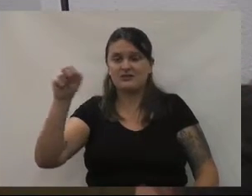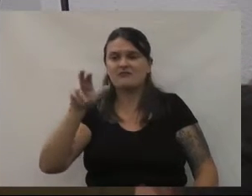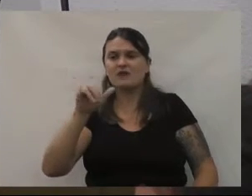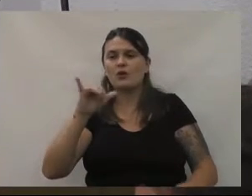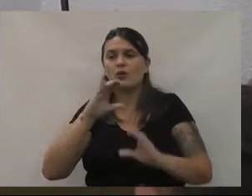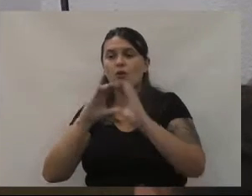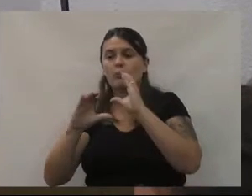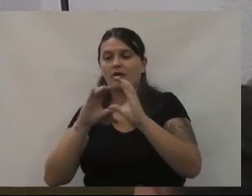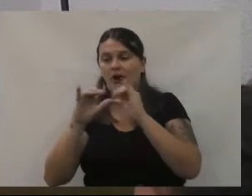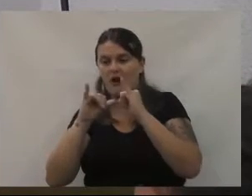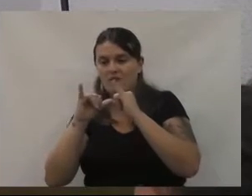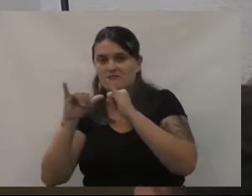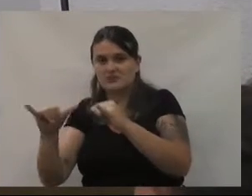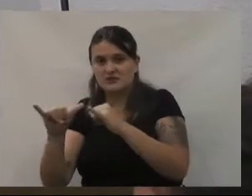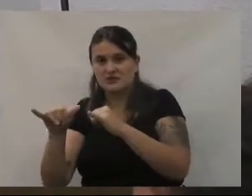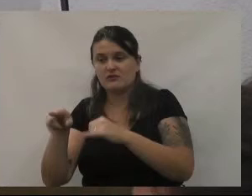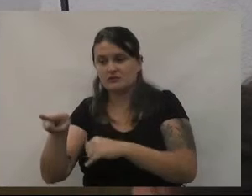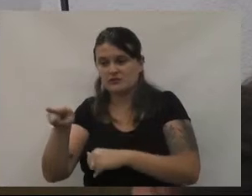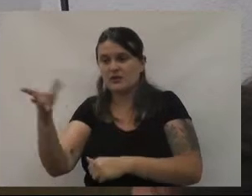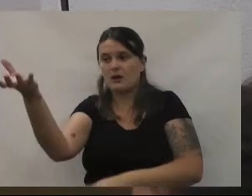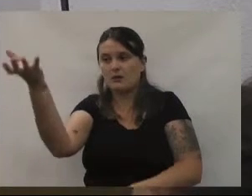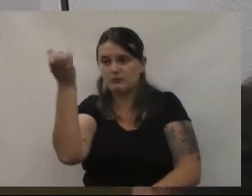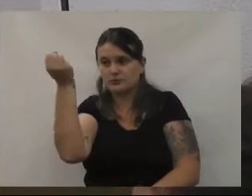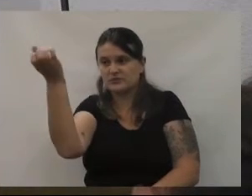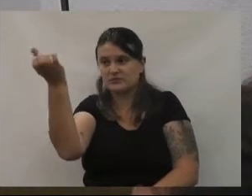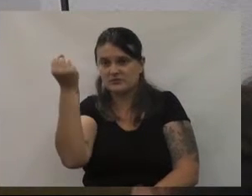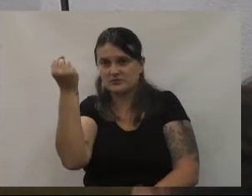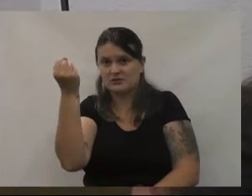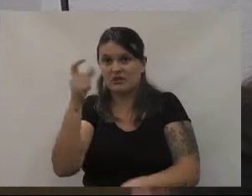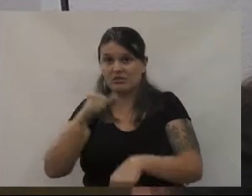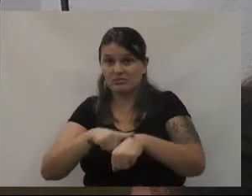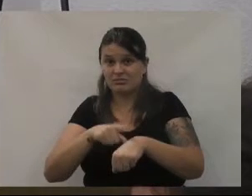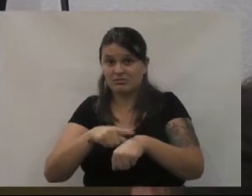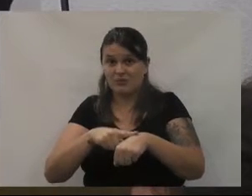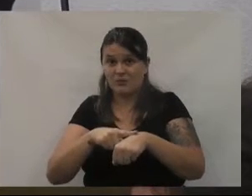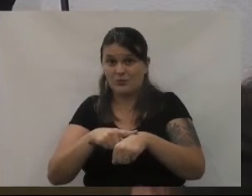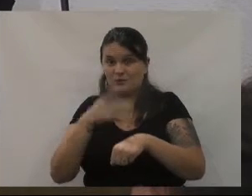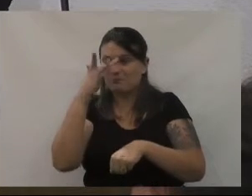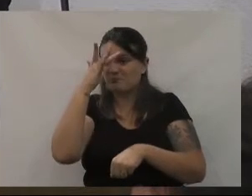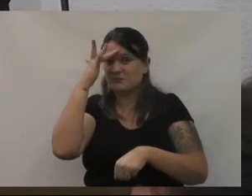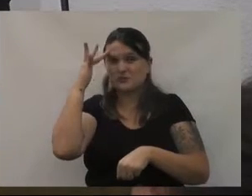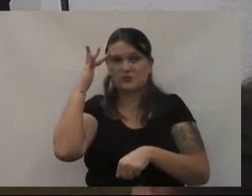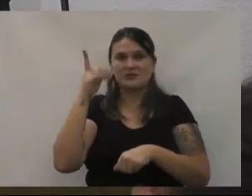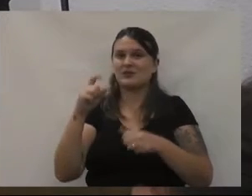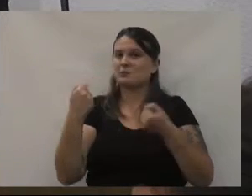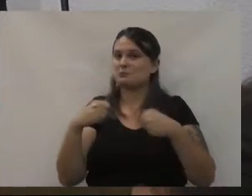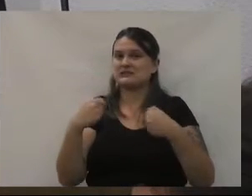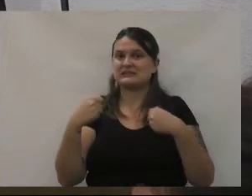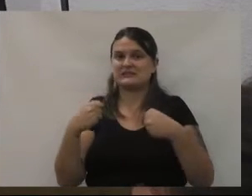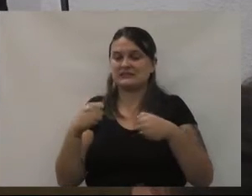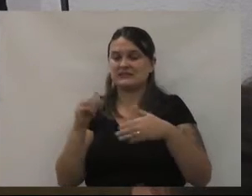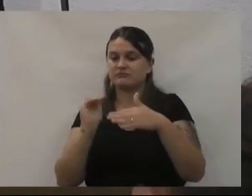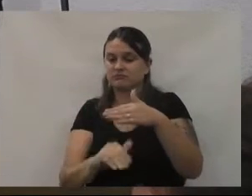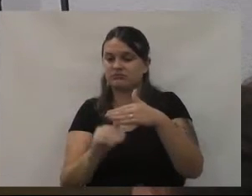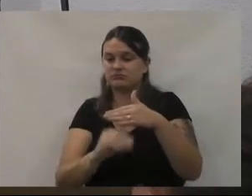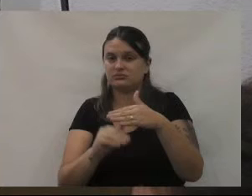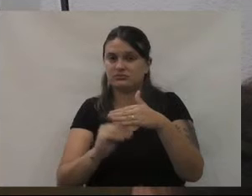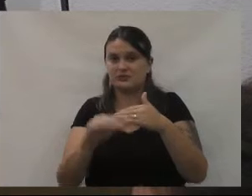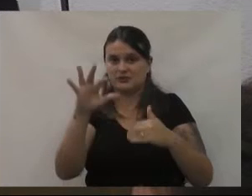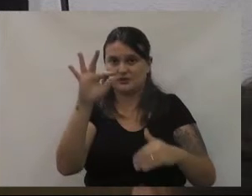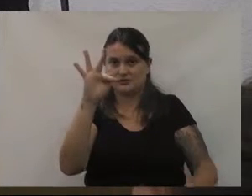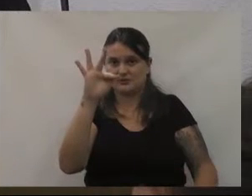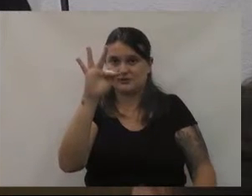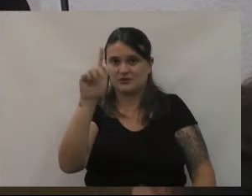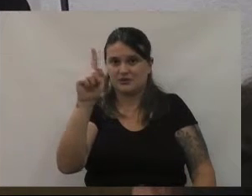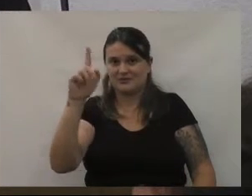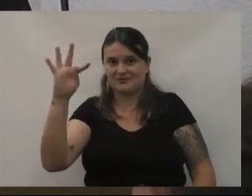ao empregador de que ele se aposentou. A partir daquele momento, o empregador não precisa mais recolher o fundo de garantia. E se